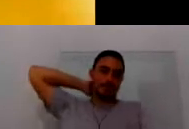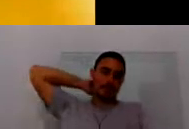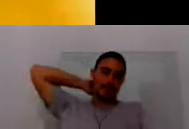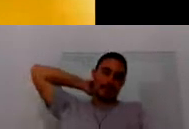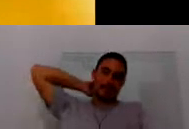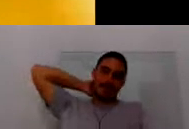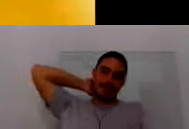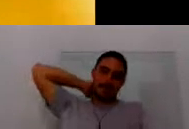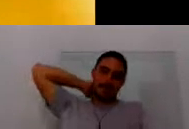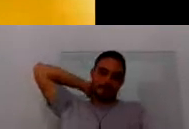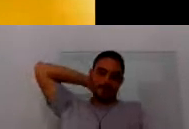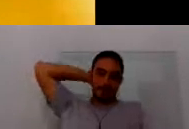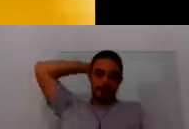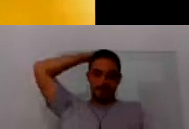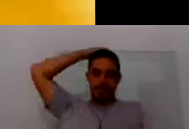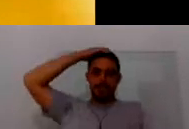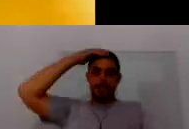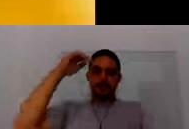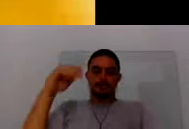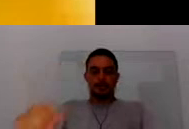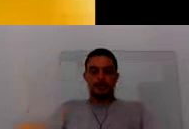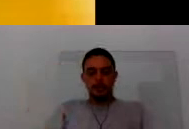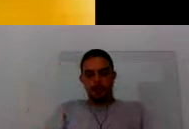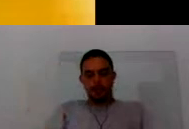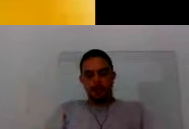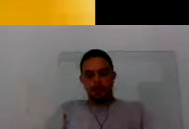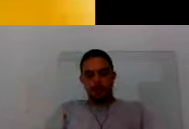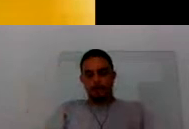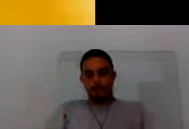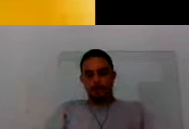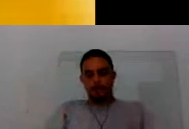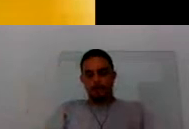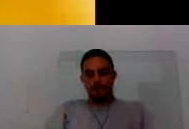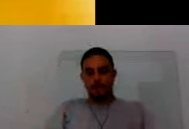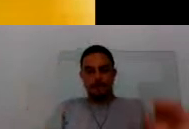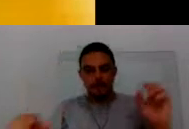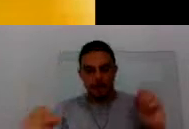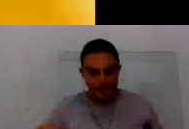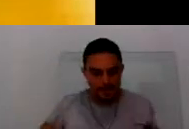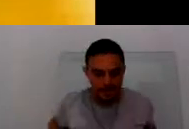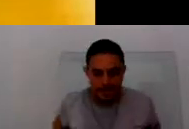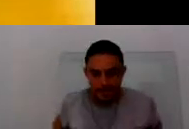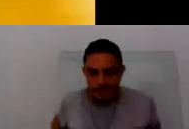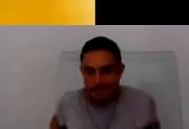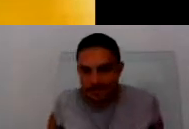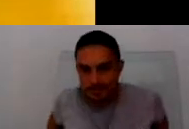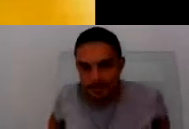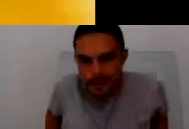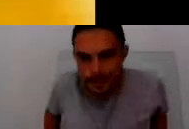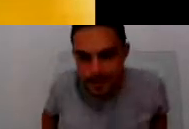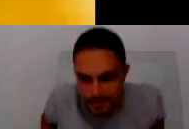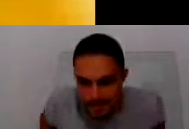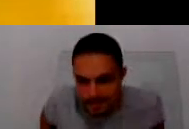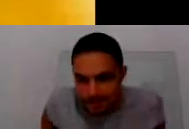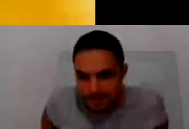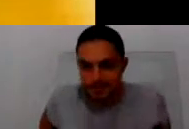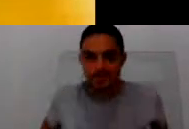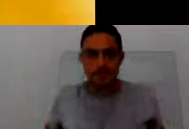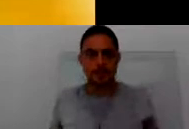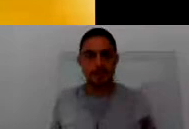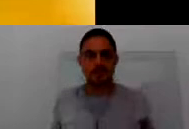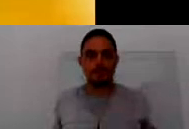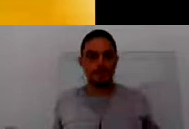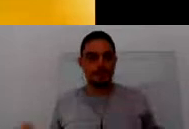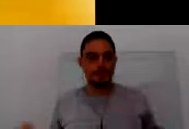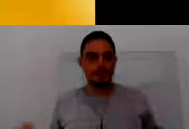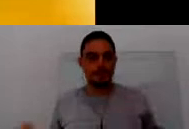Tranquilo, obrigado. Se a gente tem... Deu uma cortada aí? A conexão... Falou aqui mesmo que a conexão